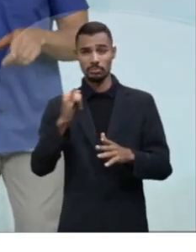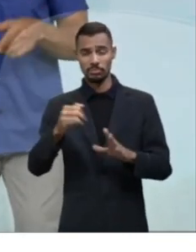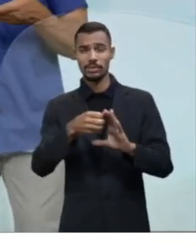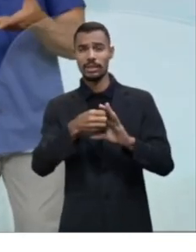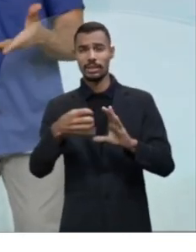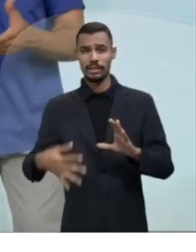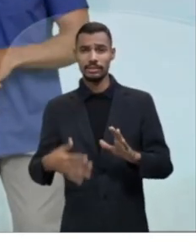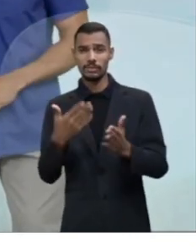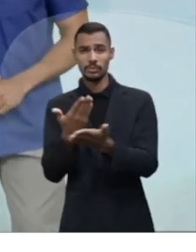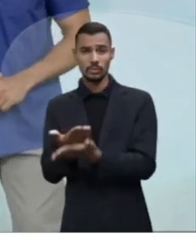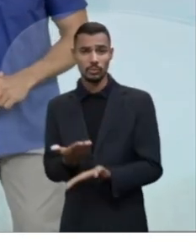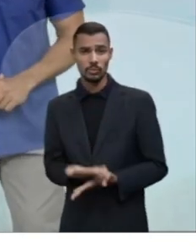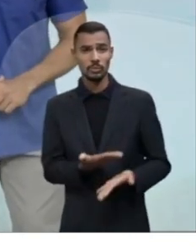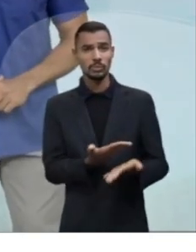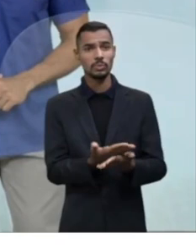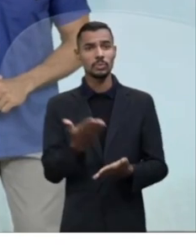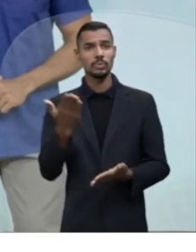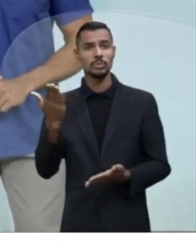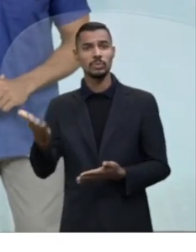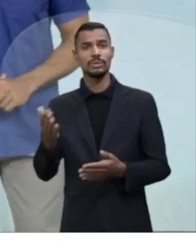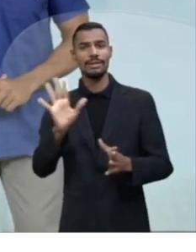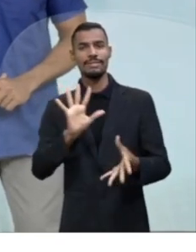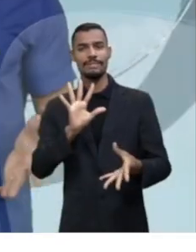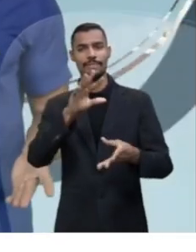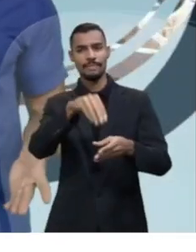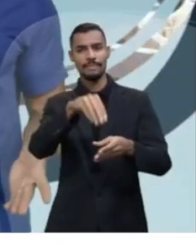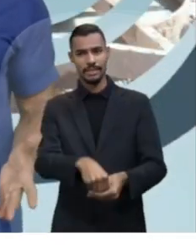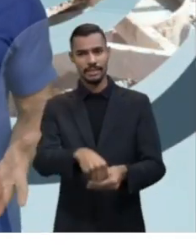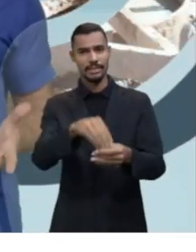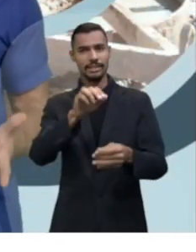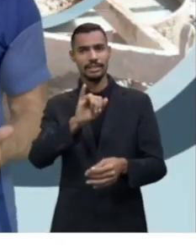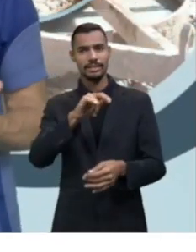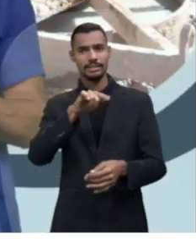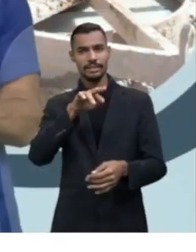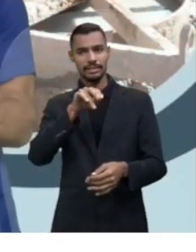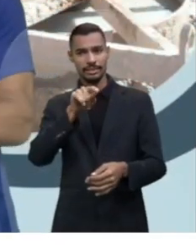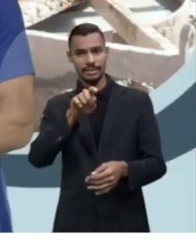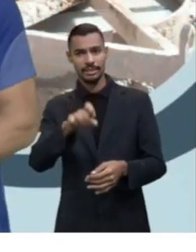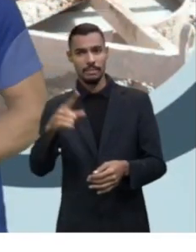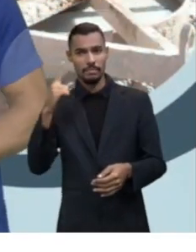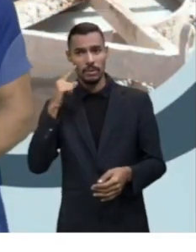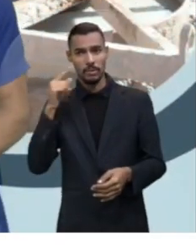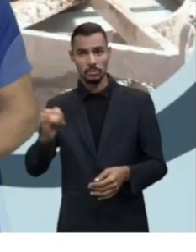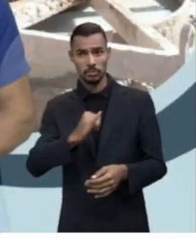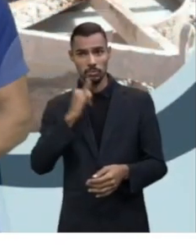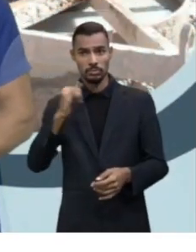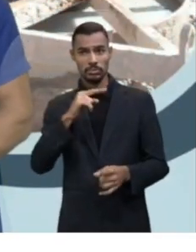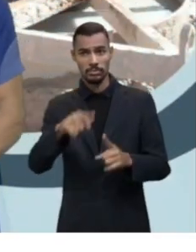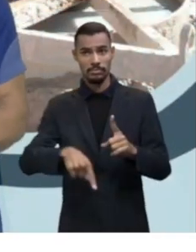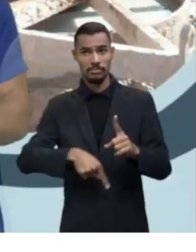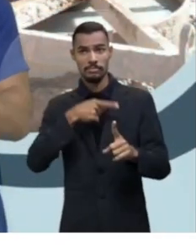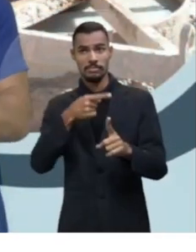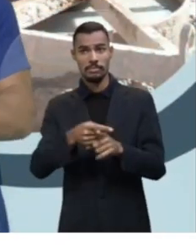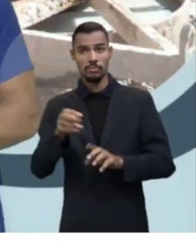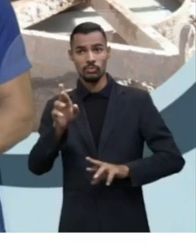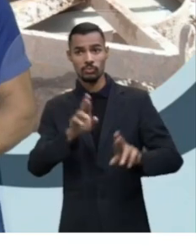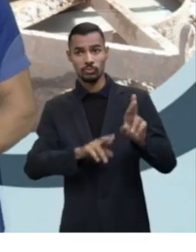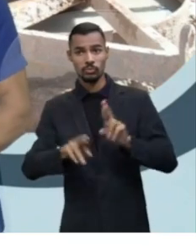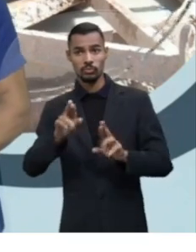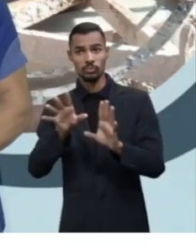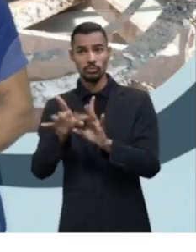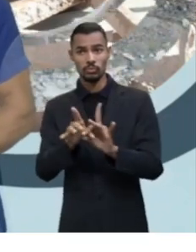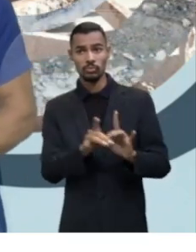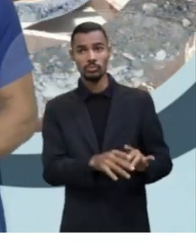importante no estudo das estacas é o ensaio de integridade. Esse ensaio é aplicado especialmente para estacas moldadas em